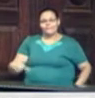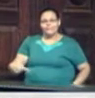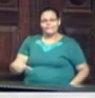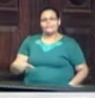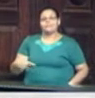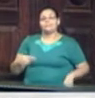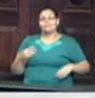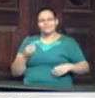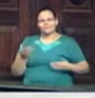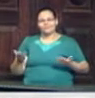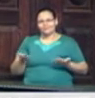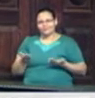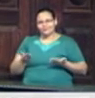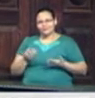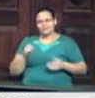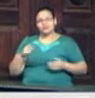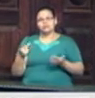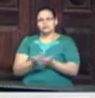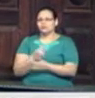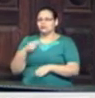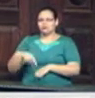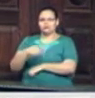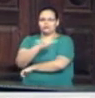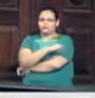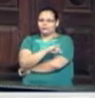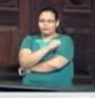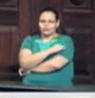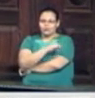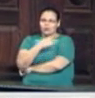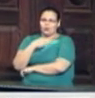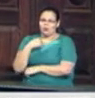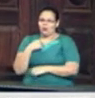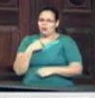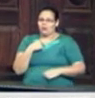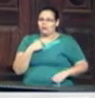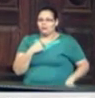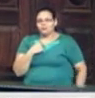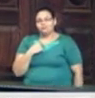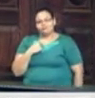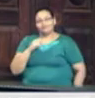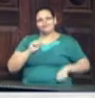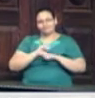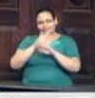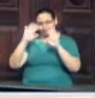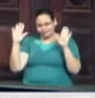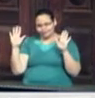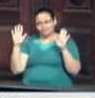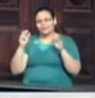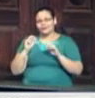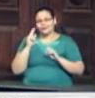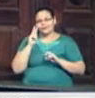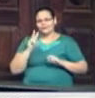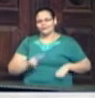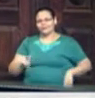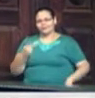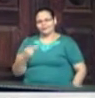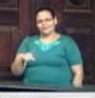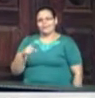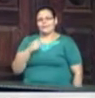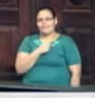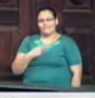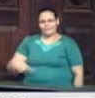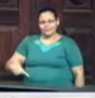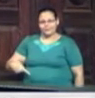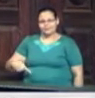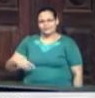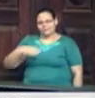se passa hoje no Rio de Janeiro. E para mim ficou absolutamente claro, a visão do presidente é